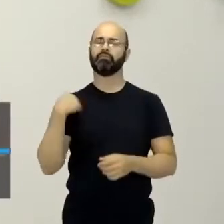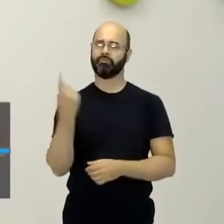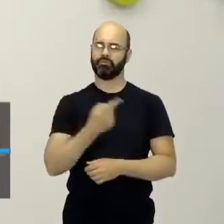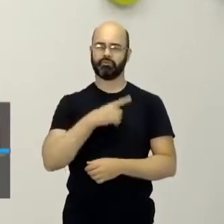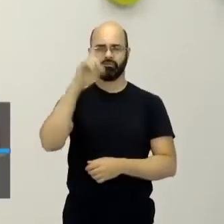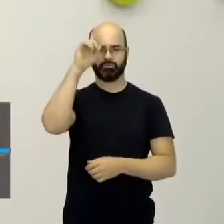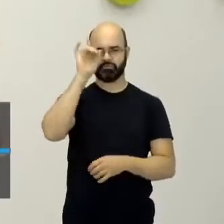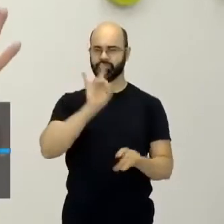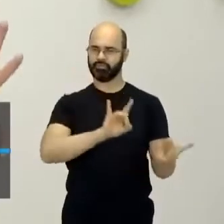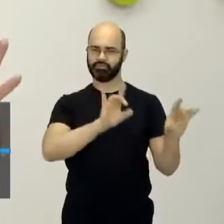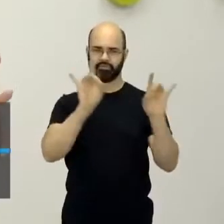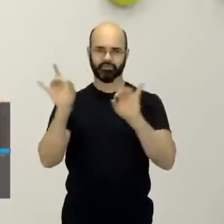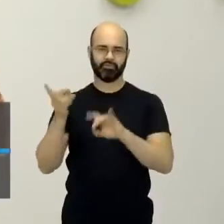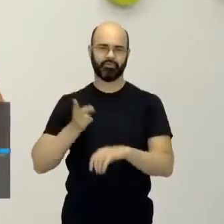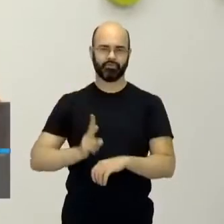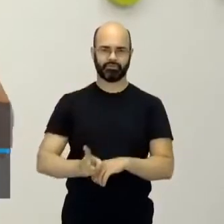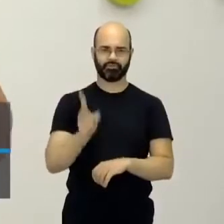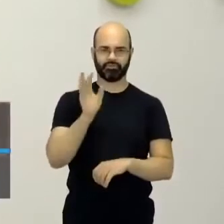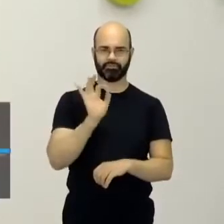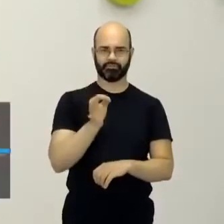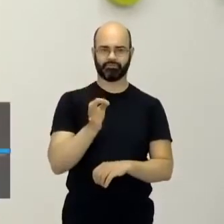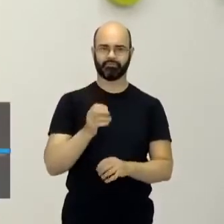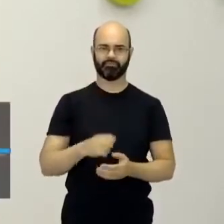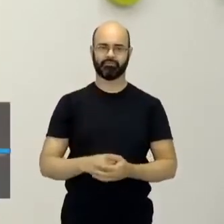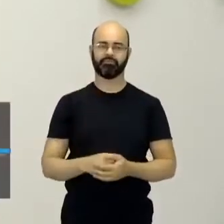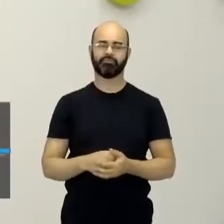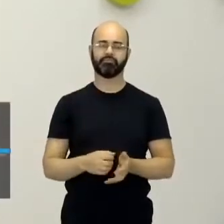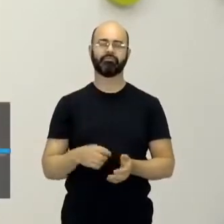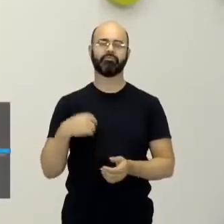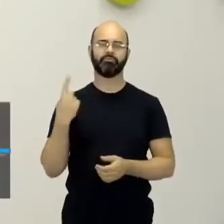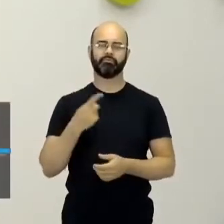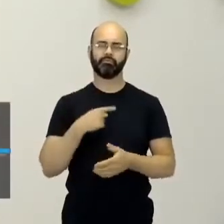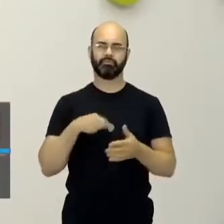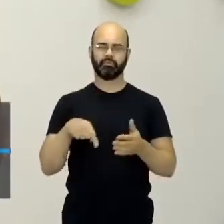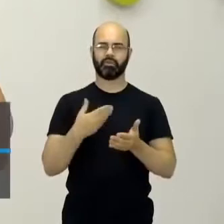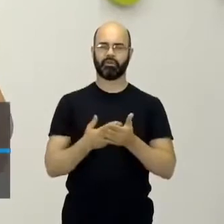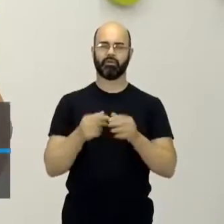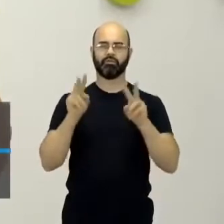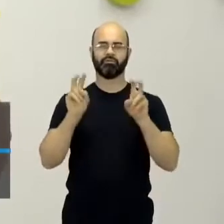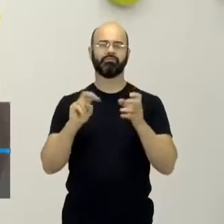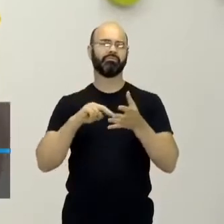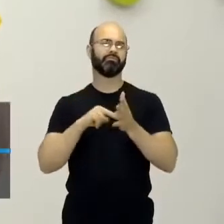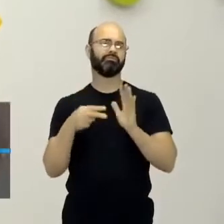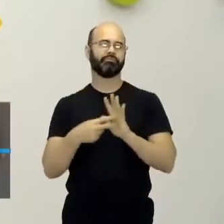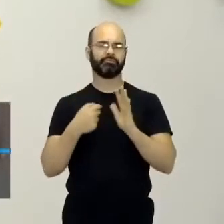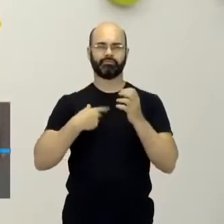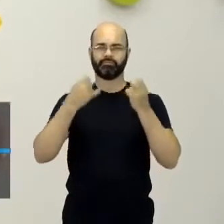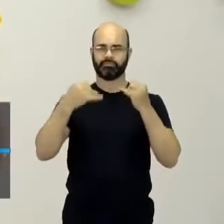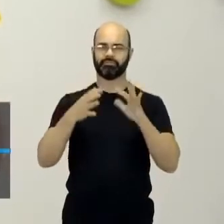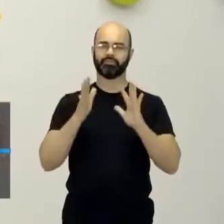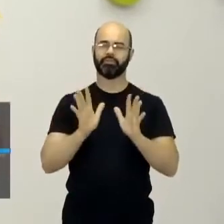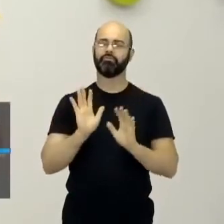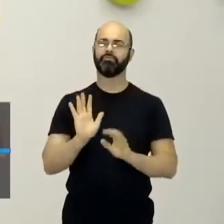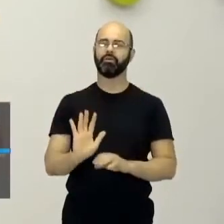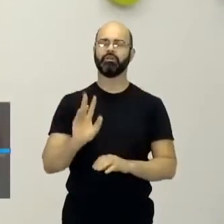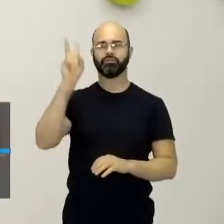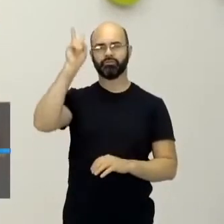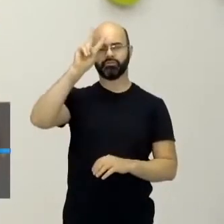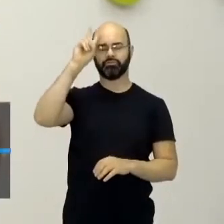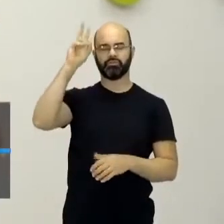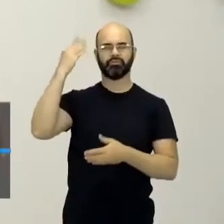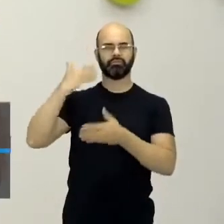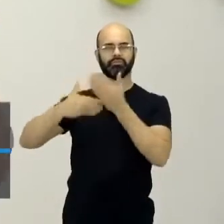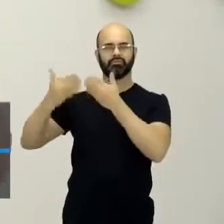resistência. E hoje a nossa aula aqui, eu já falei que é sobre resistência, mas vamos voltar agora um pouquinho na história e vamos entender